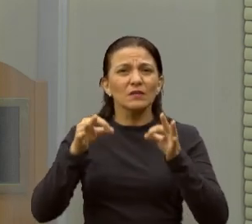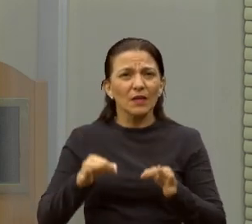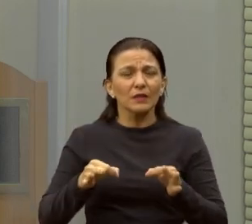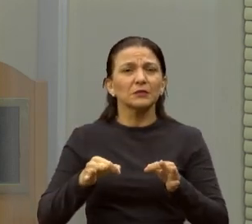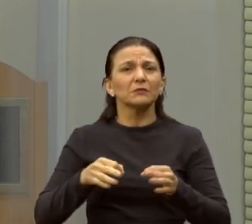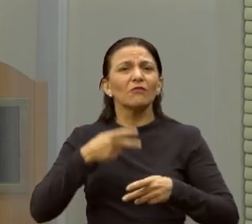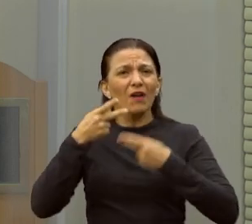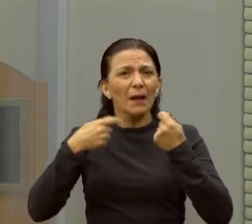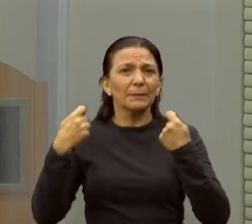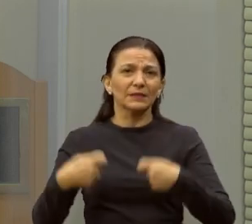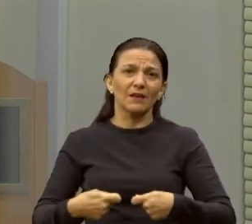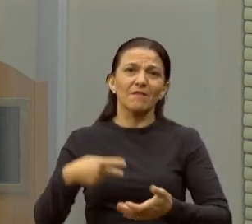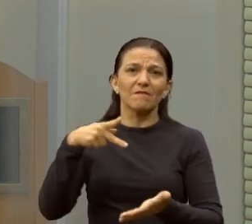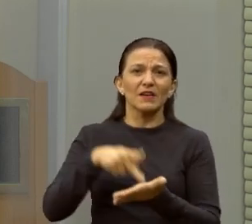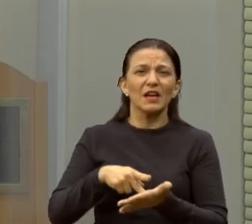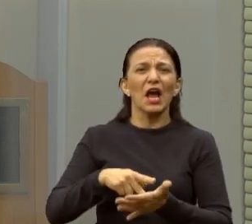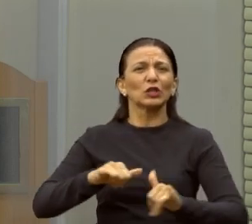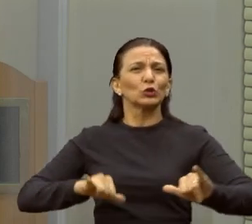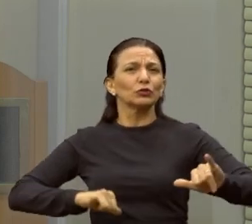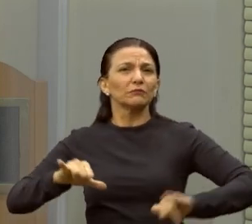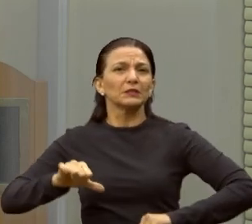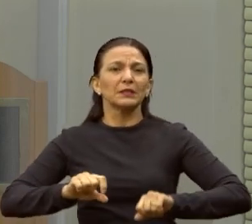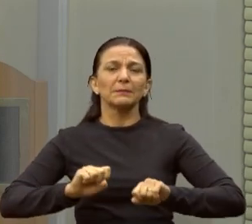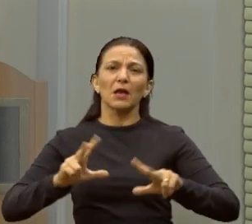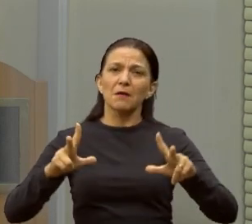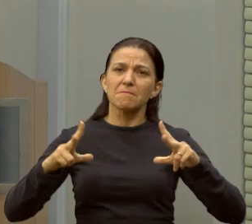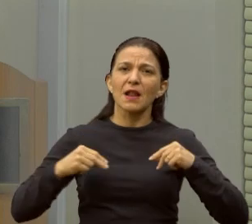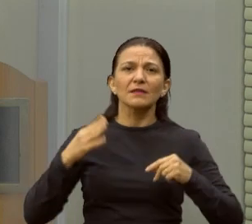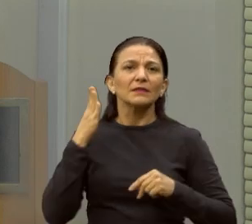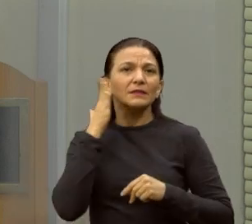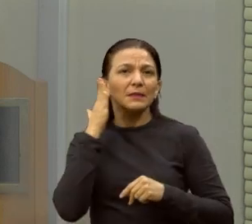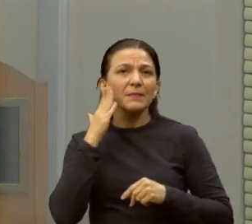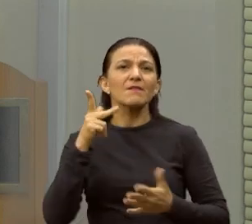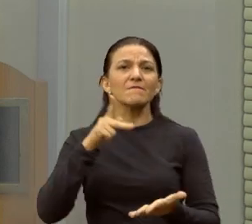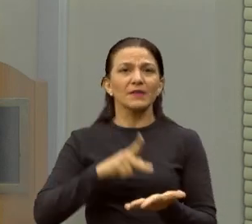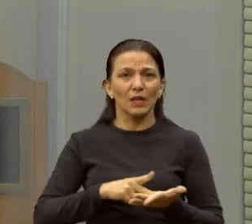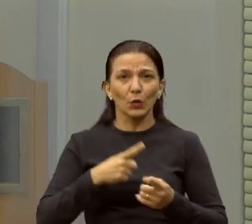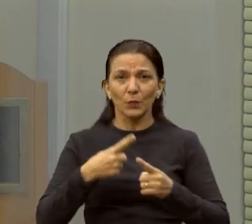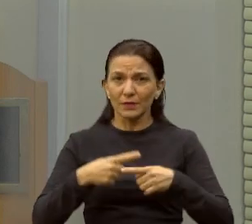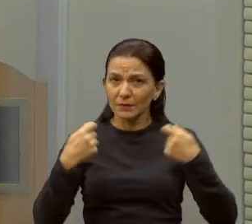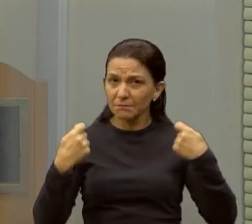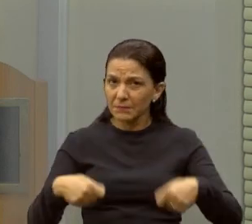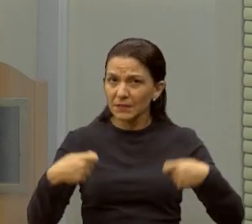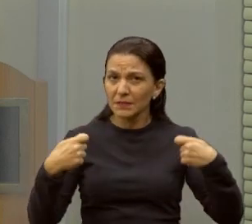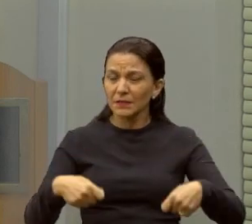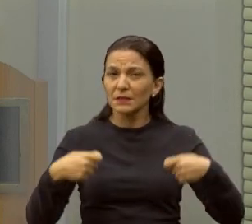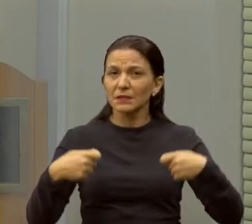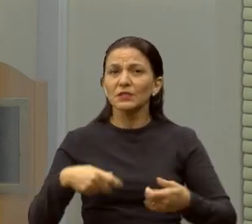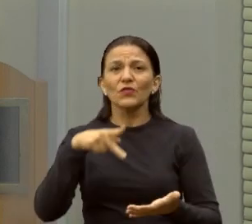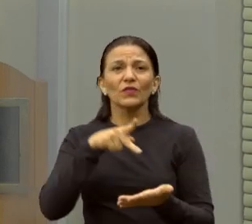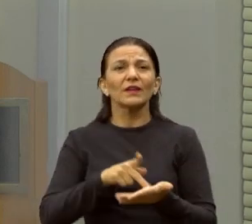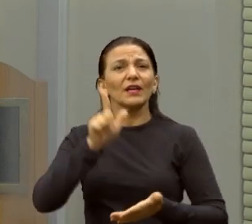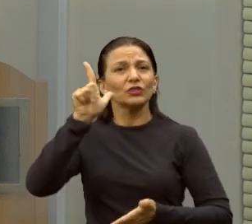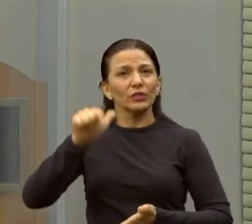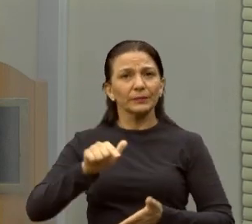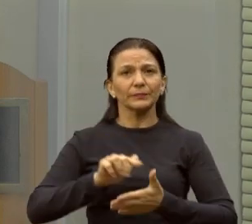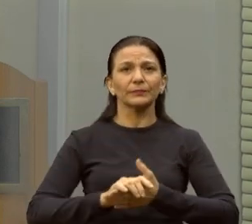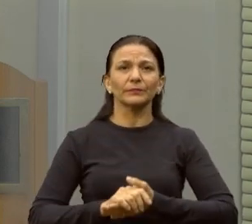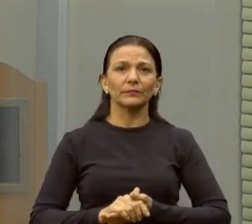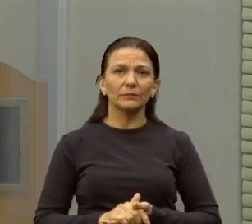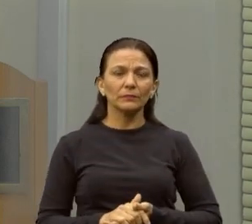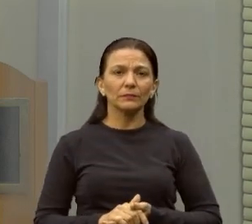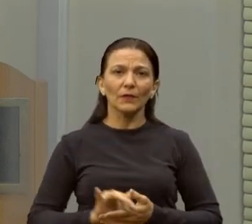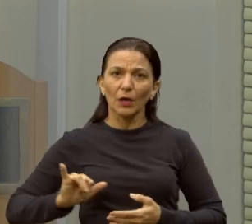verdade às vezes dói mas a gente merece saber porque ela é necessária e essa é a verdade